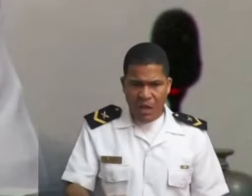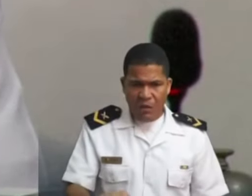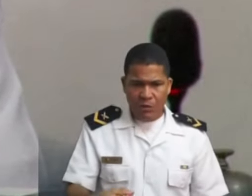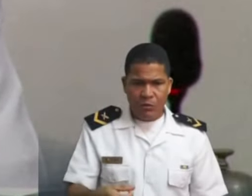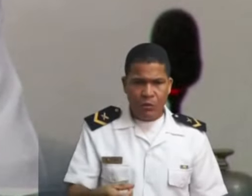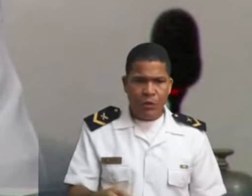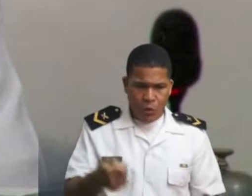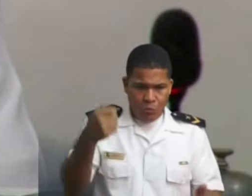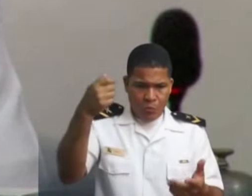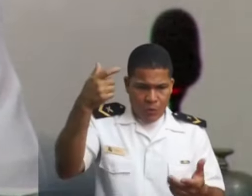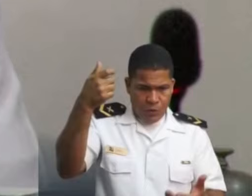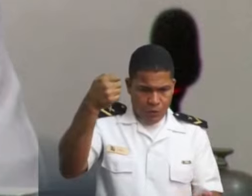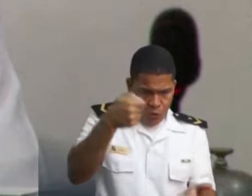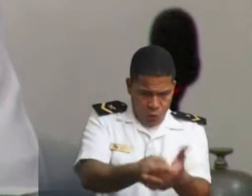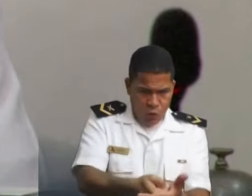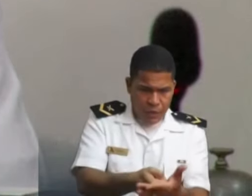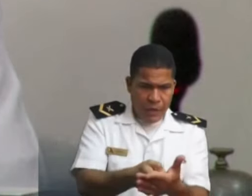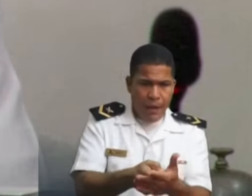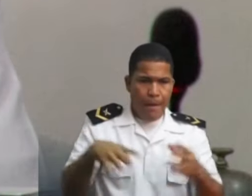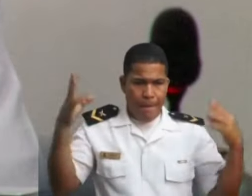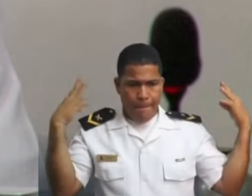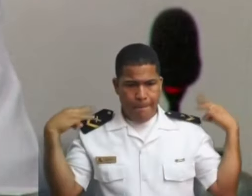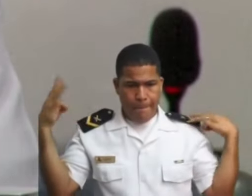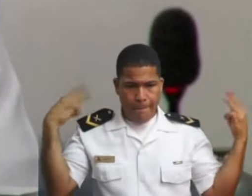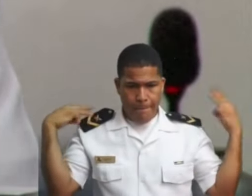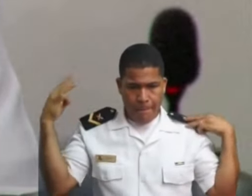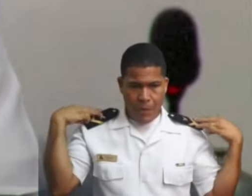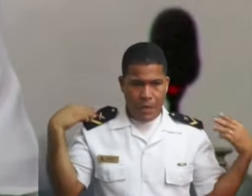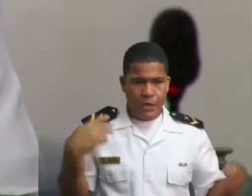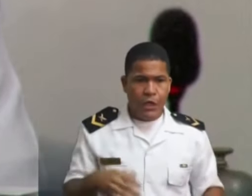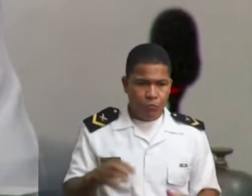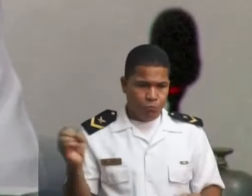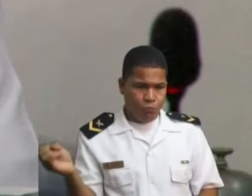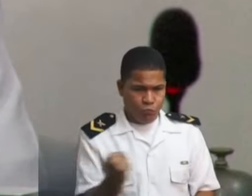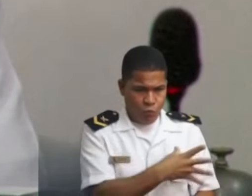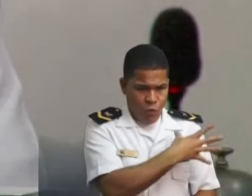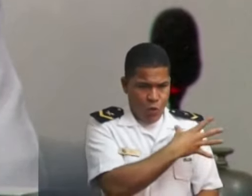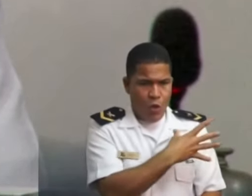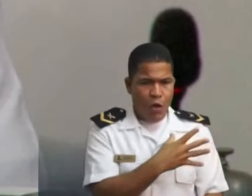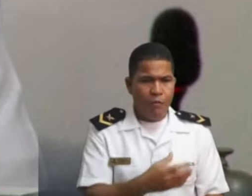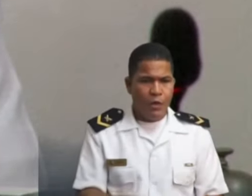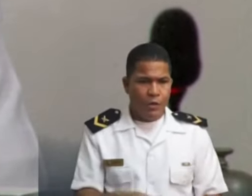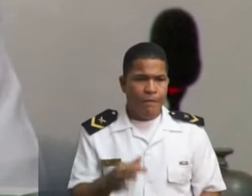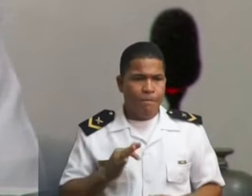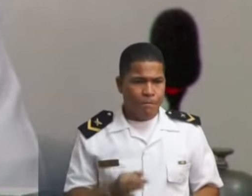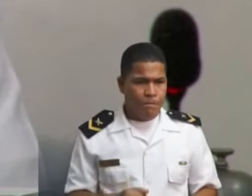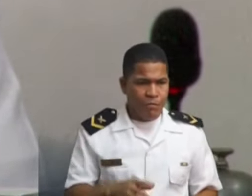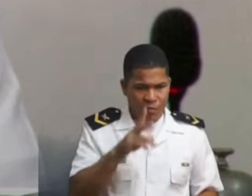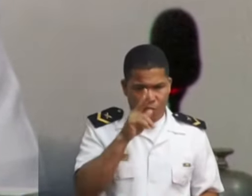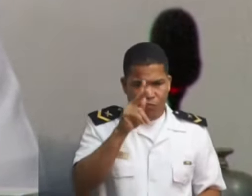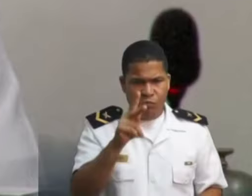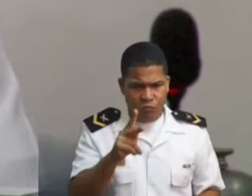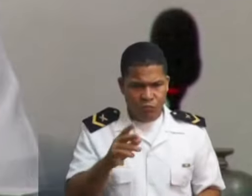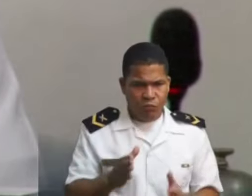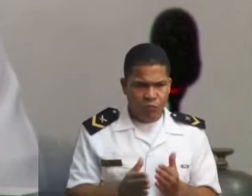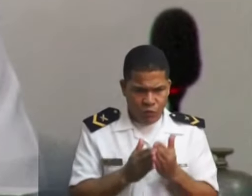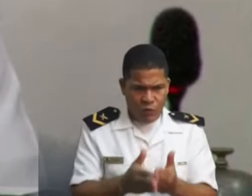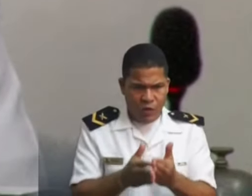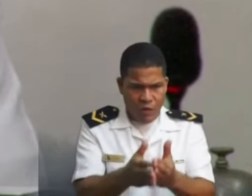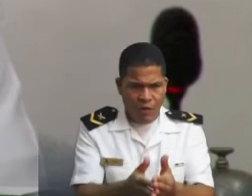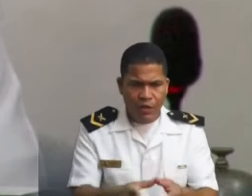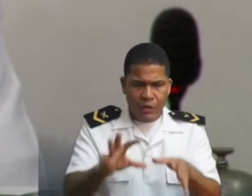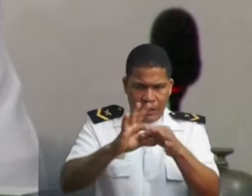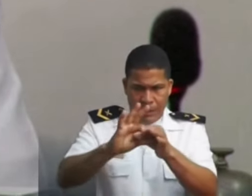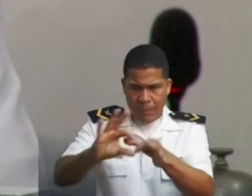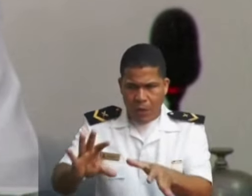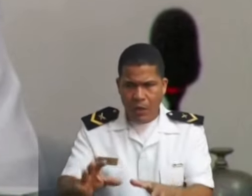moderna, aprestada e motivada. Uma força naval efetivamente capaz de garantir a liberdade do uso do mar e